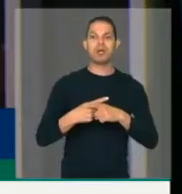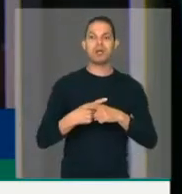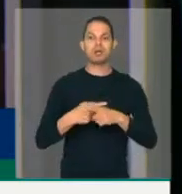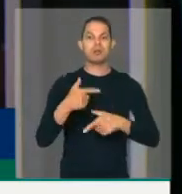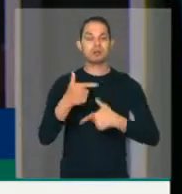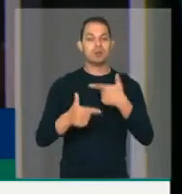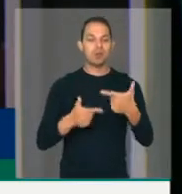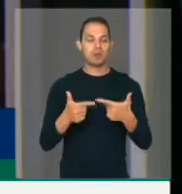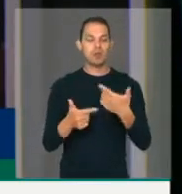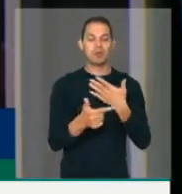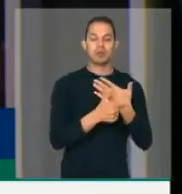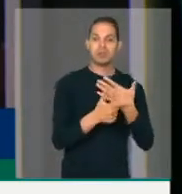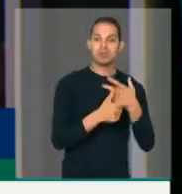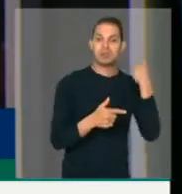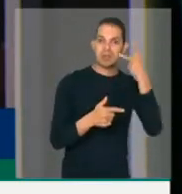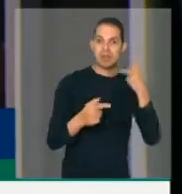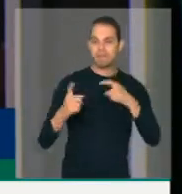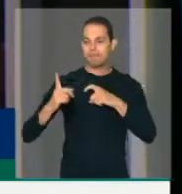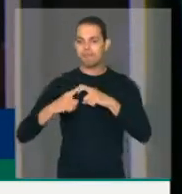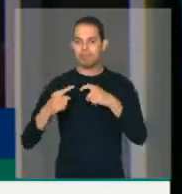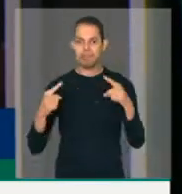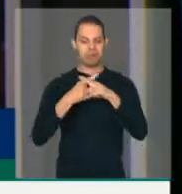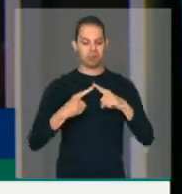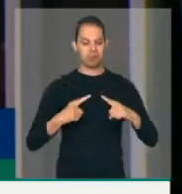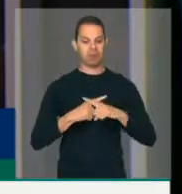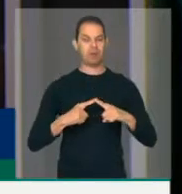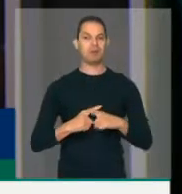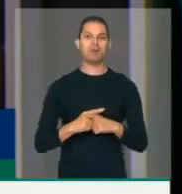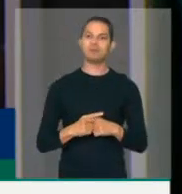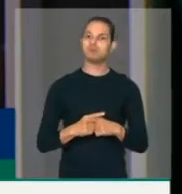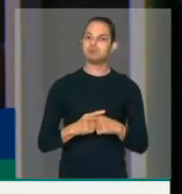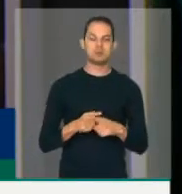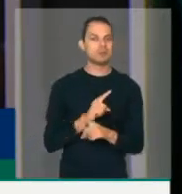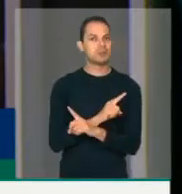meu exercício parlamentar como deputada